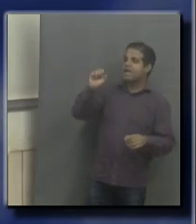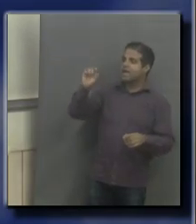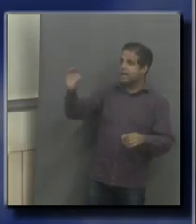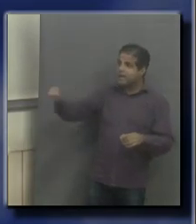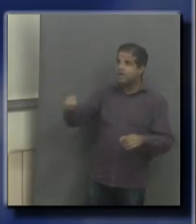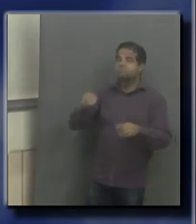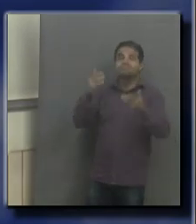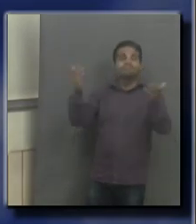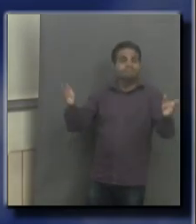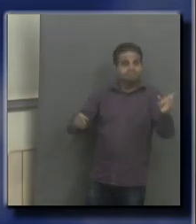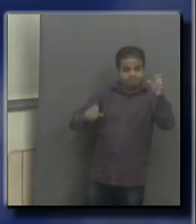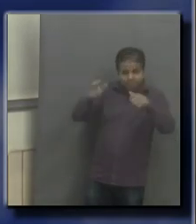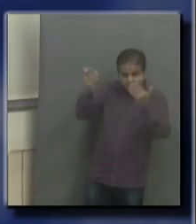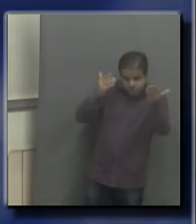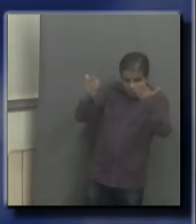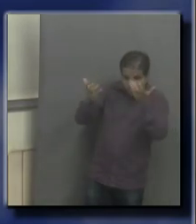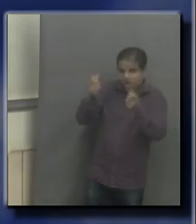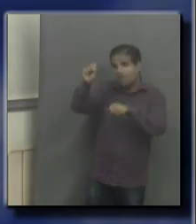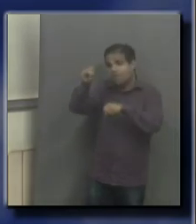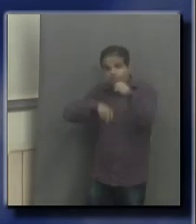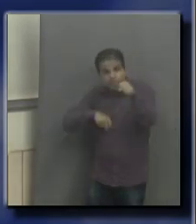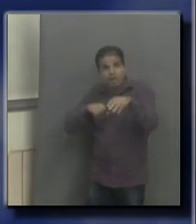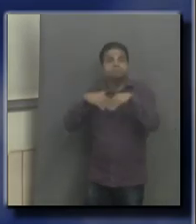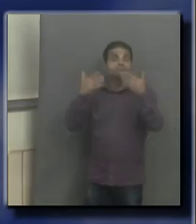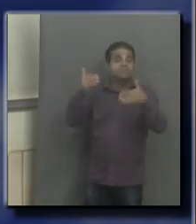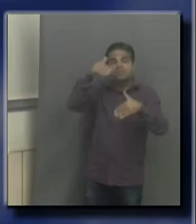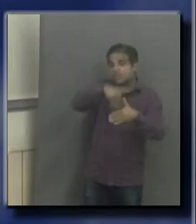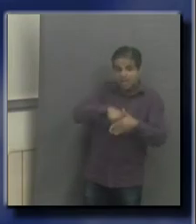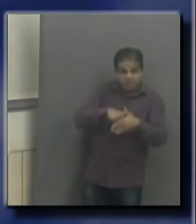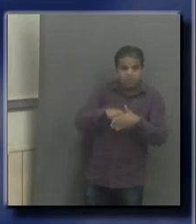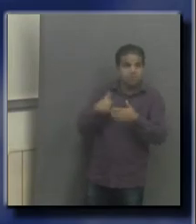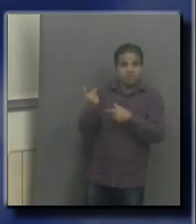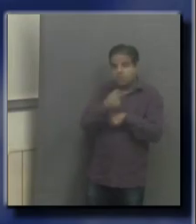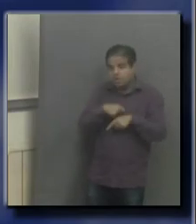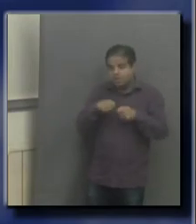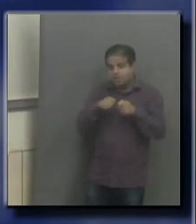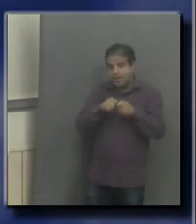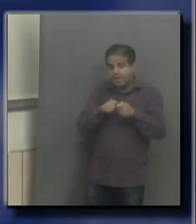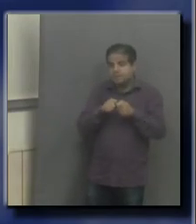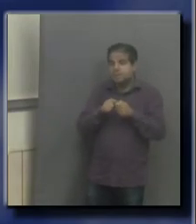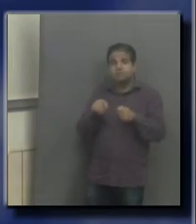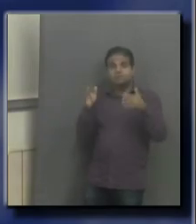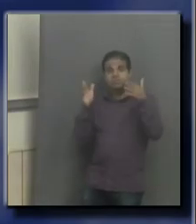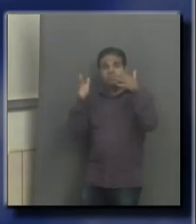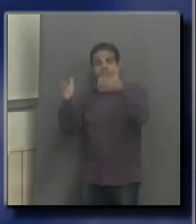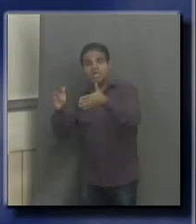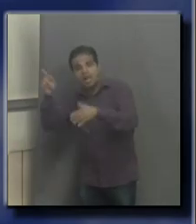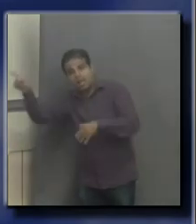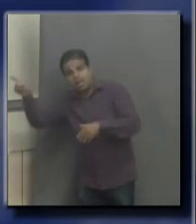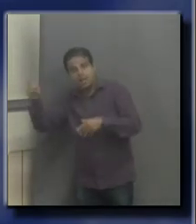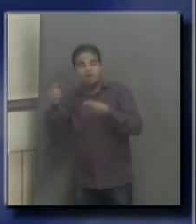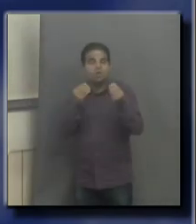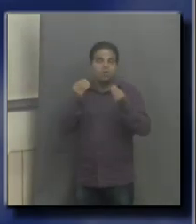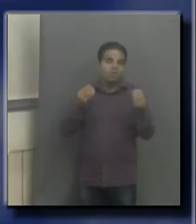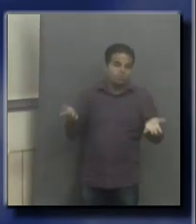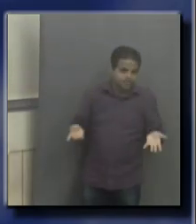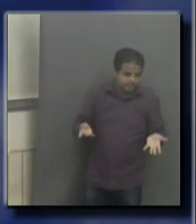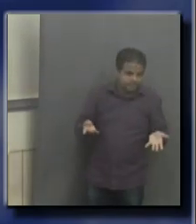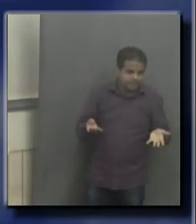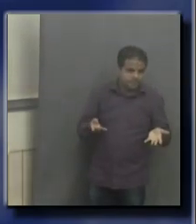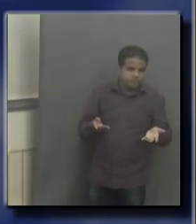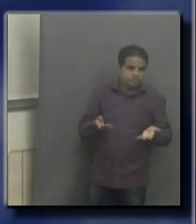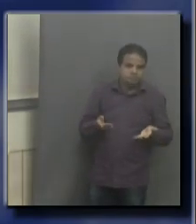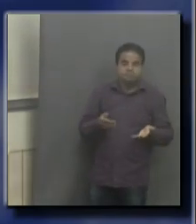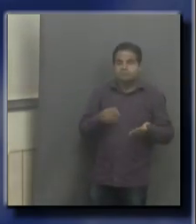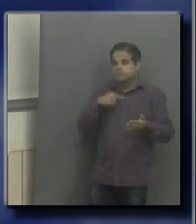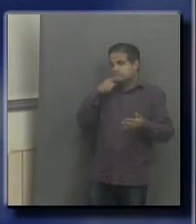queremos formar, e dentro disso, o que é que a gente faz para chegar lá, né? Porque senão não vai